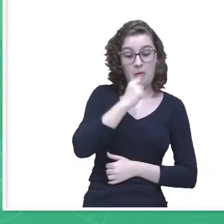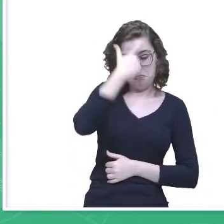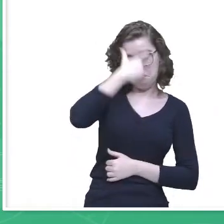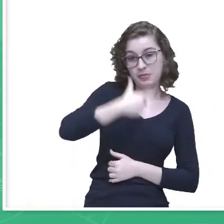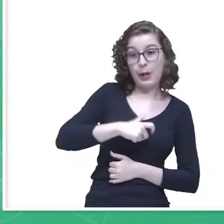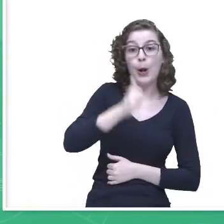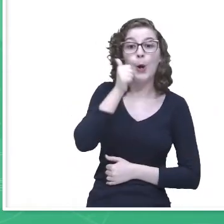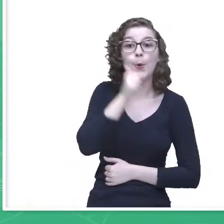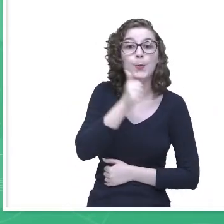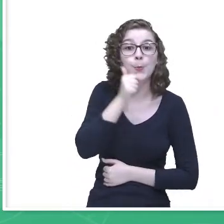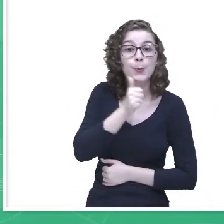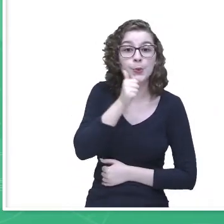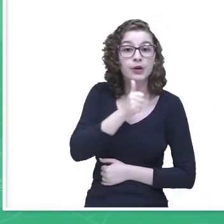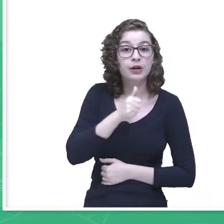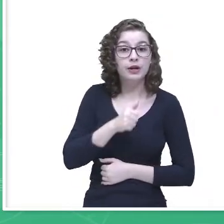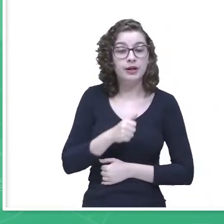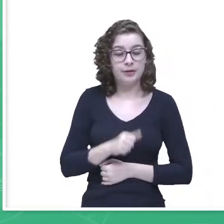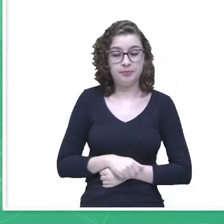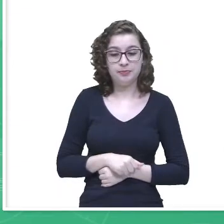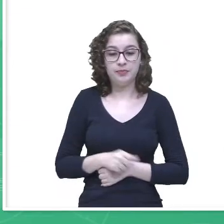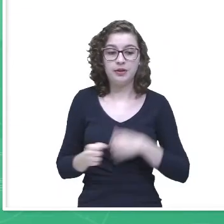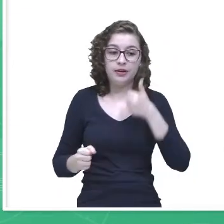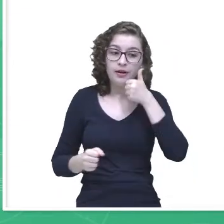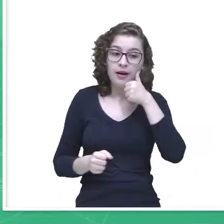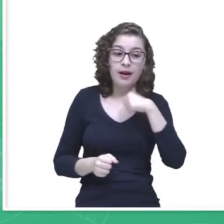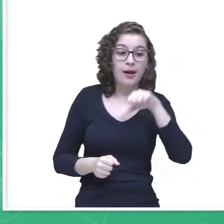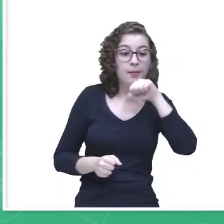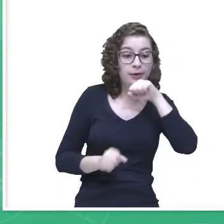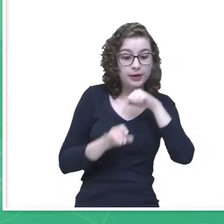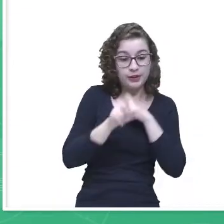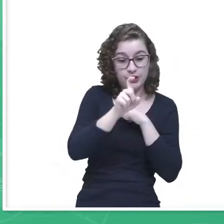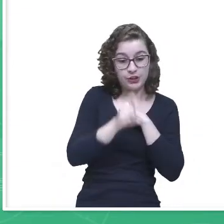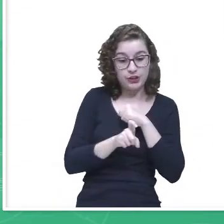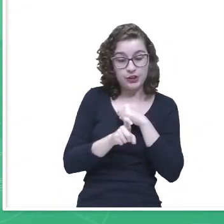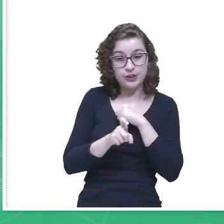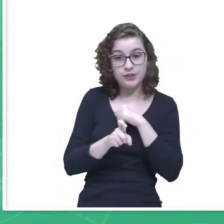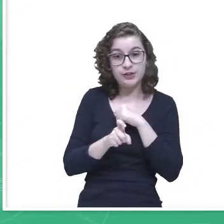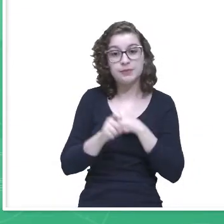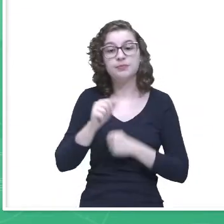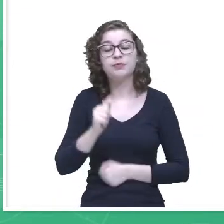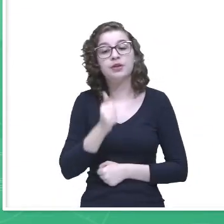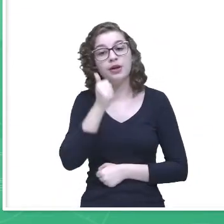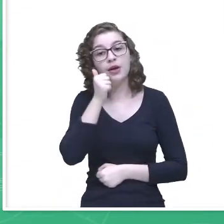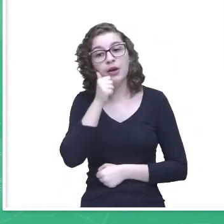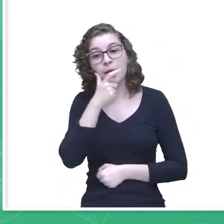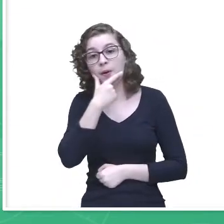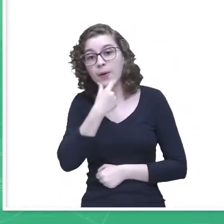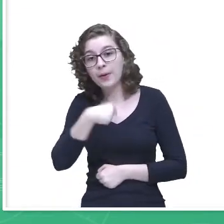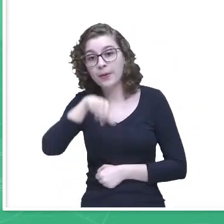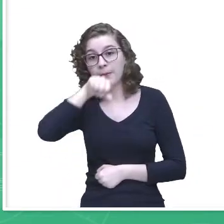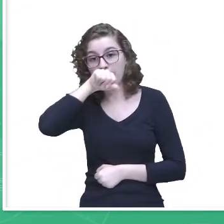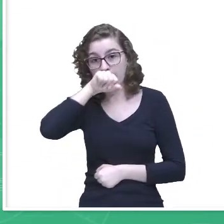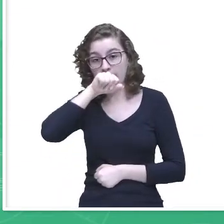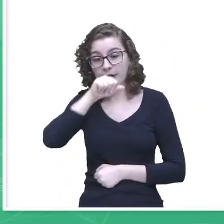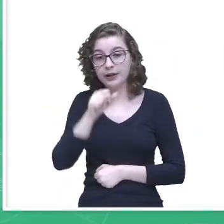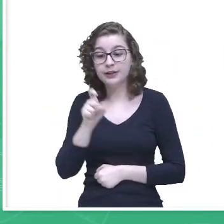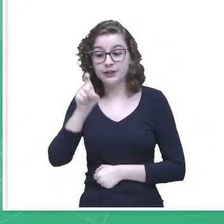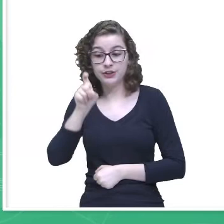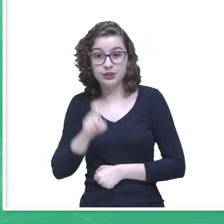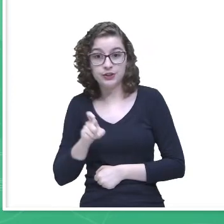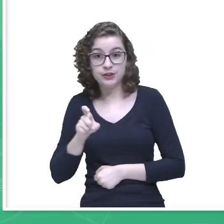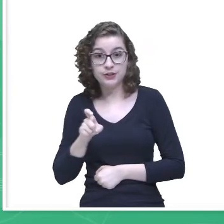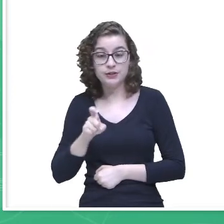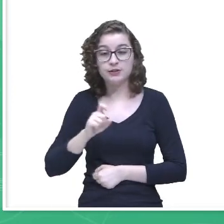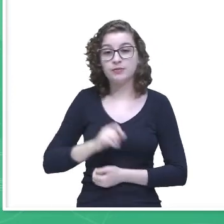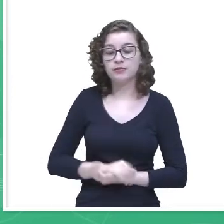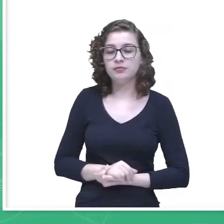você herdou de sua mamãe X, porque a mamãe sempre dá X, e o pai herdou X também. É XX. O que quer dizer